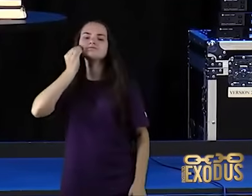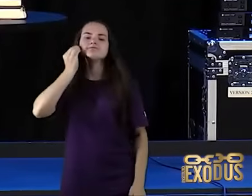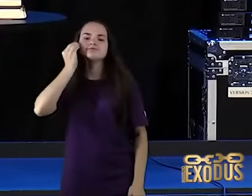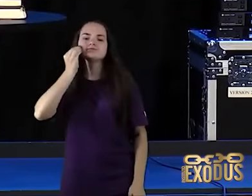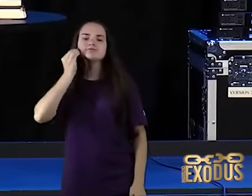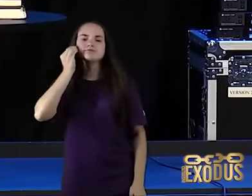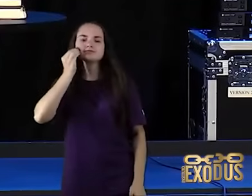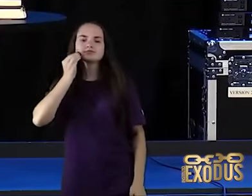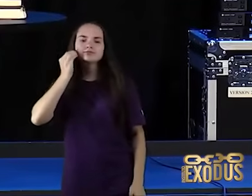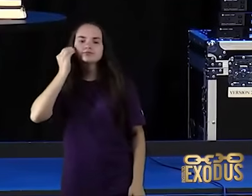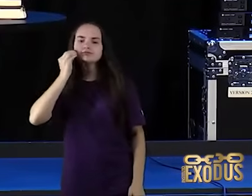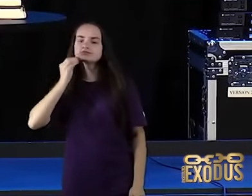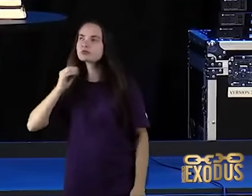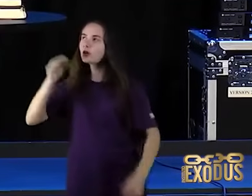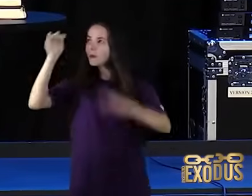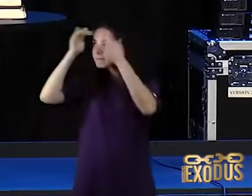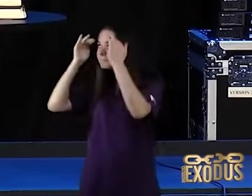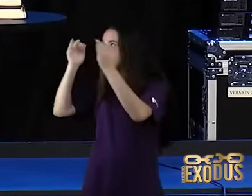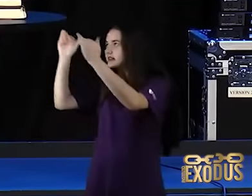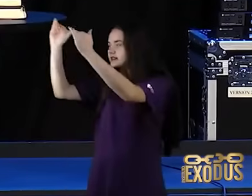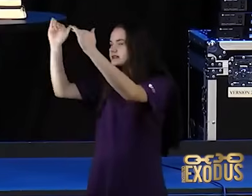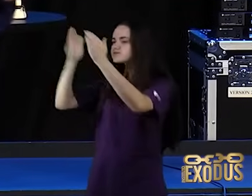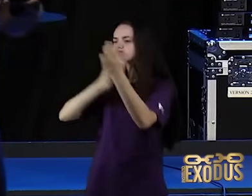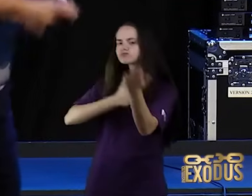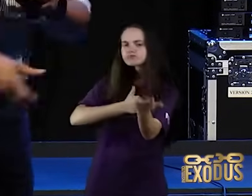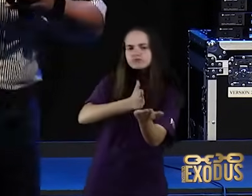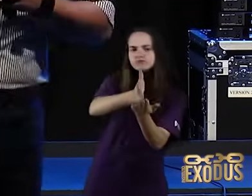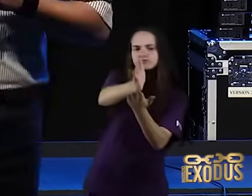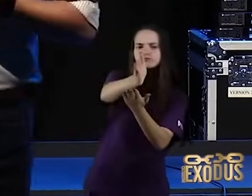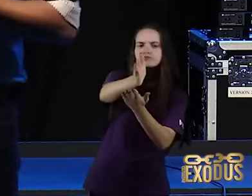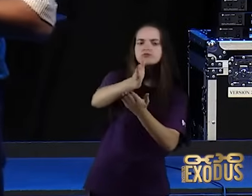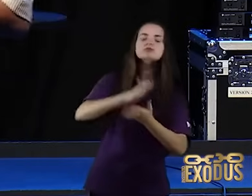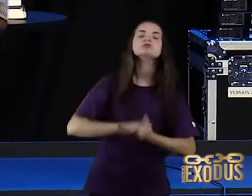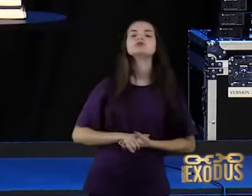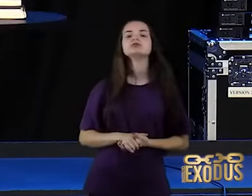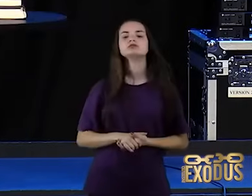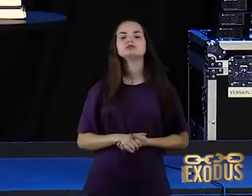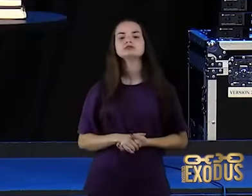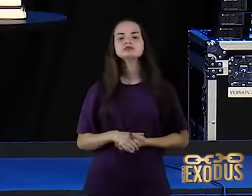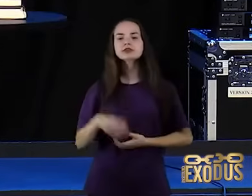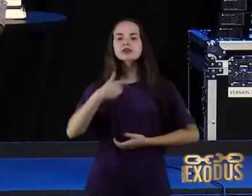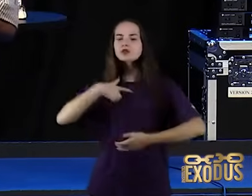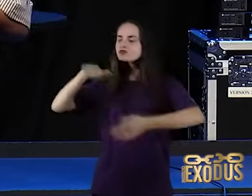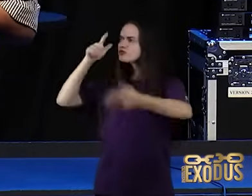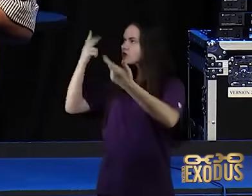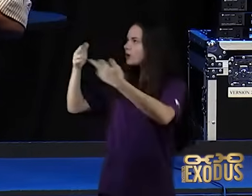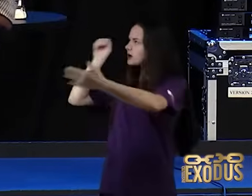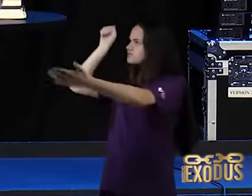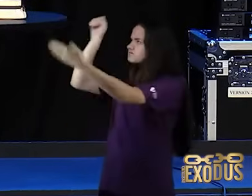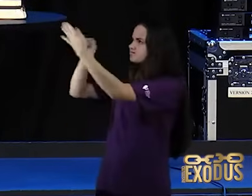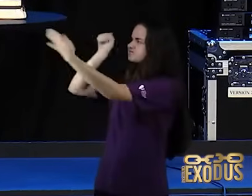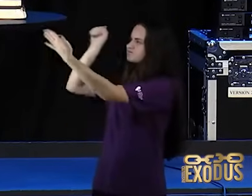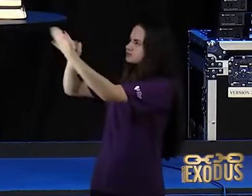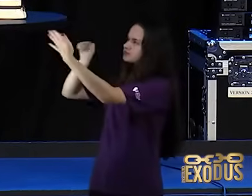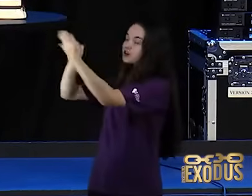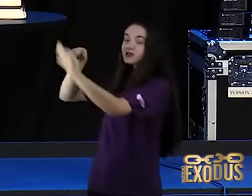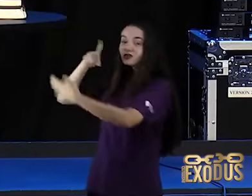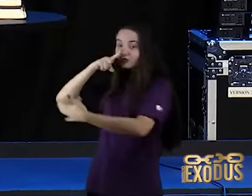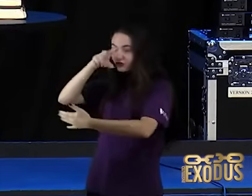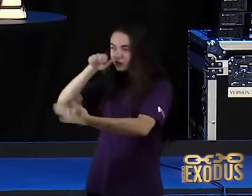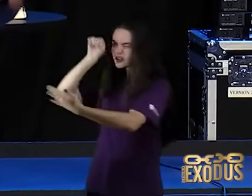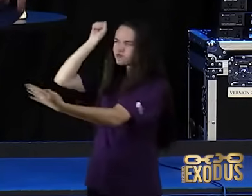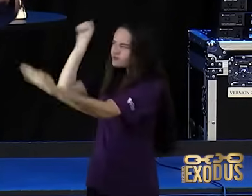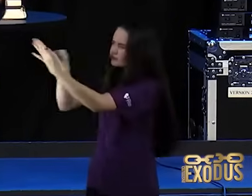fazer não é para caminhar aqui então vou caminhar aqui é para bater na porta eu vou bater com força na porta eu não vou desistir